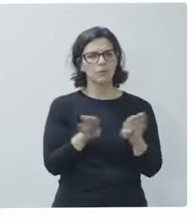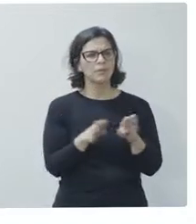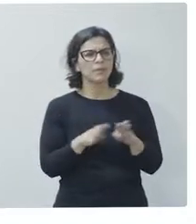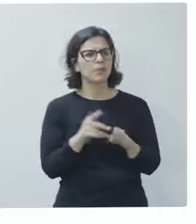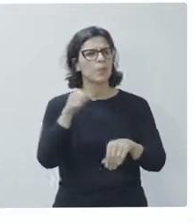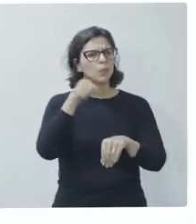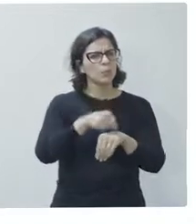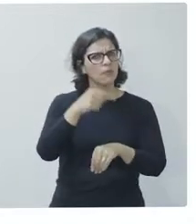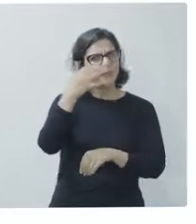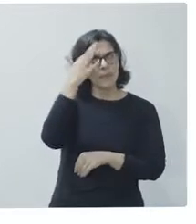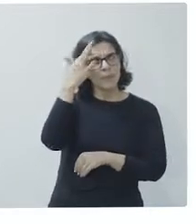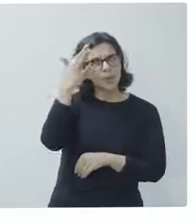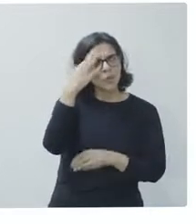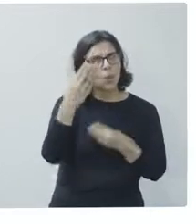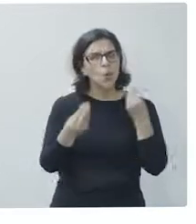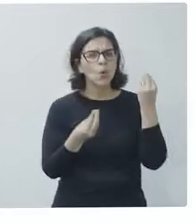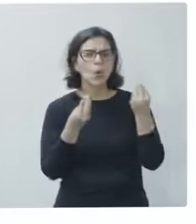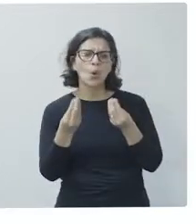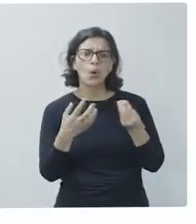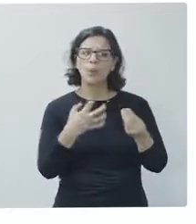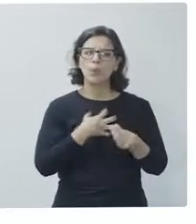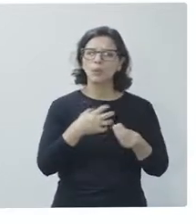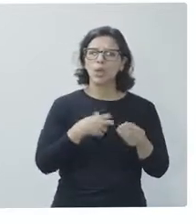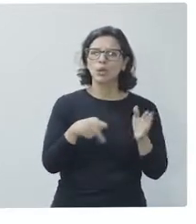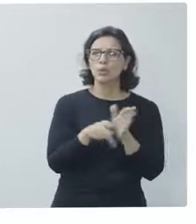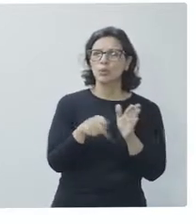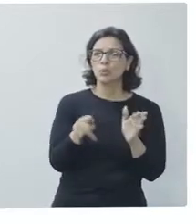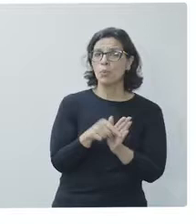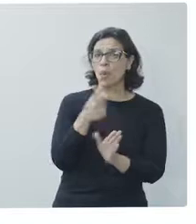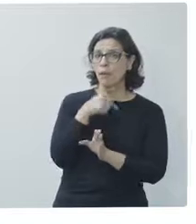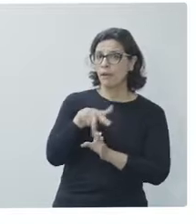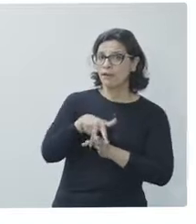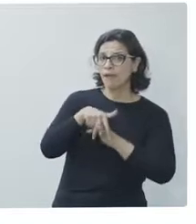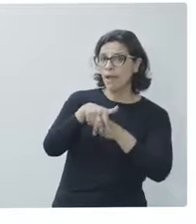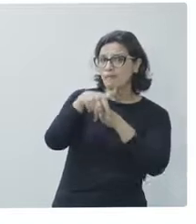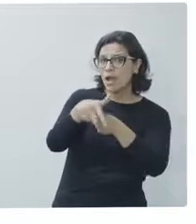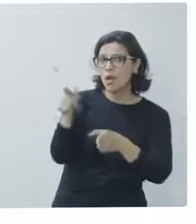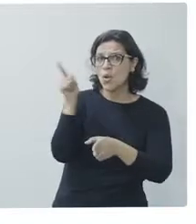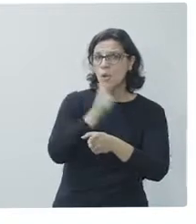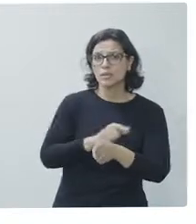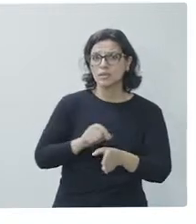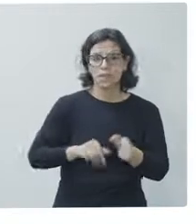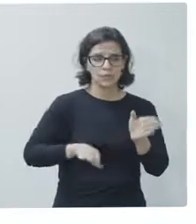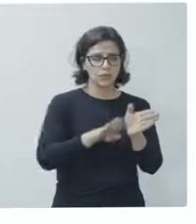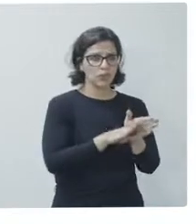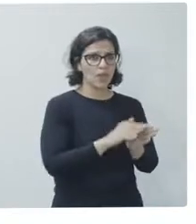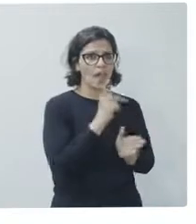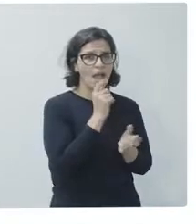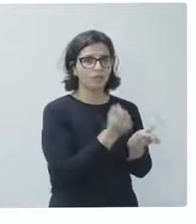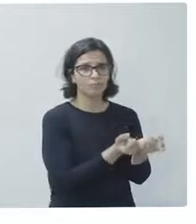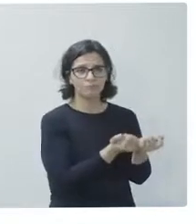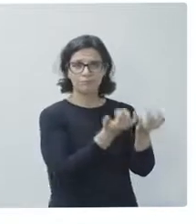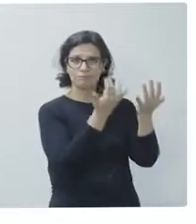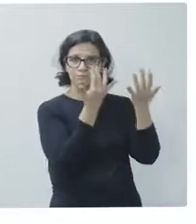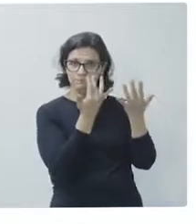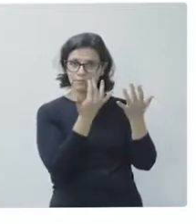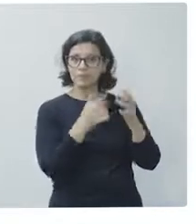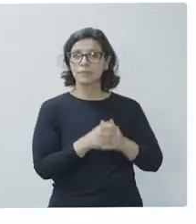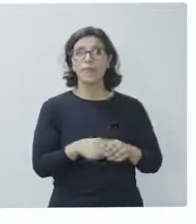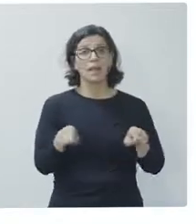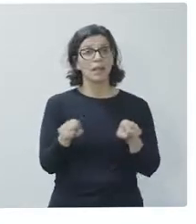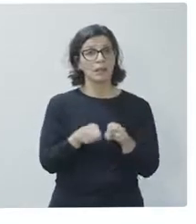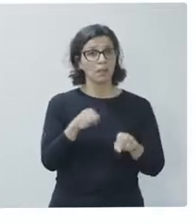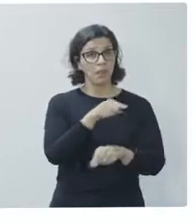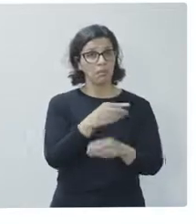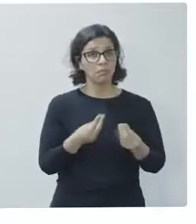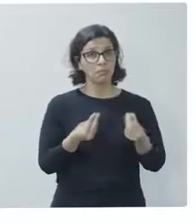algum momento passou pela sua cabeça que seria o cavaleiro que chegaria ali até a fonte e que